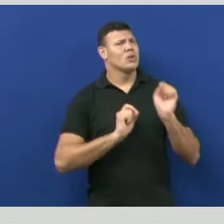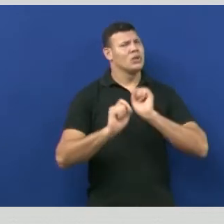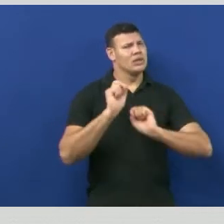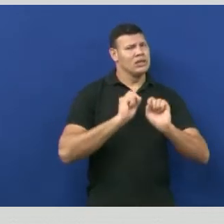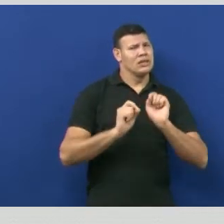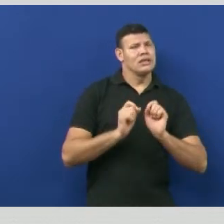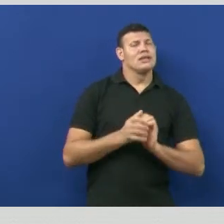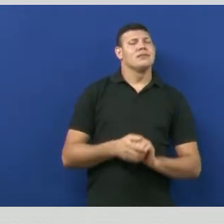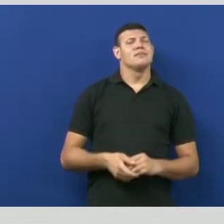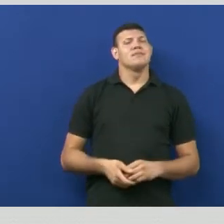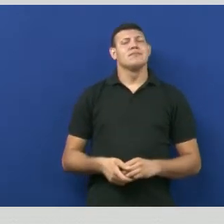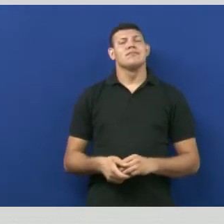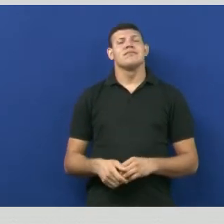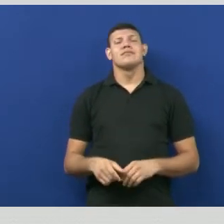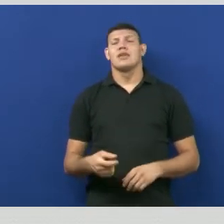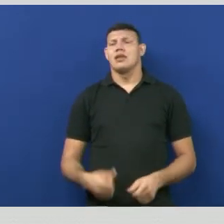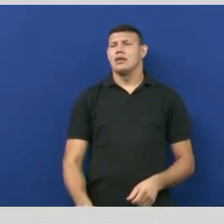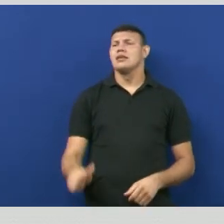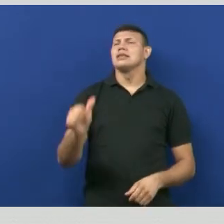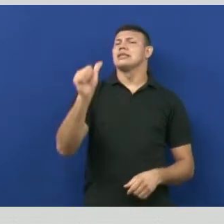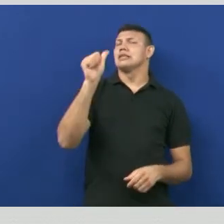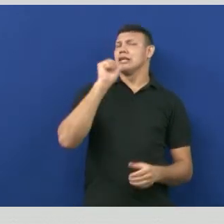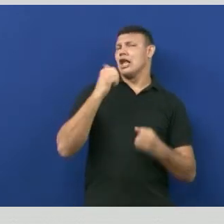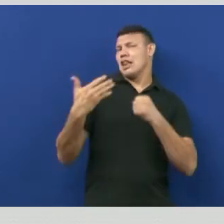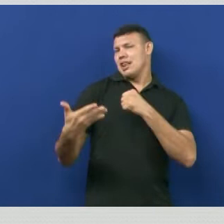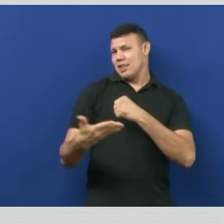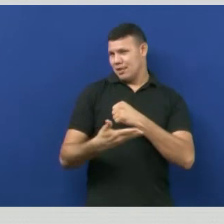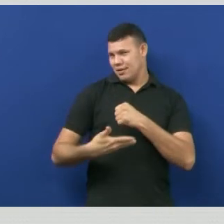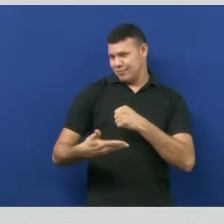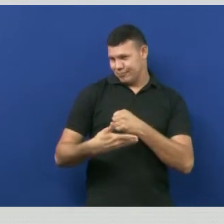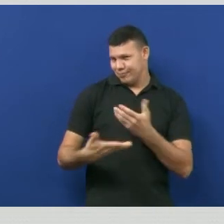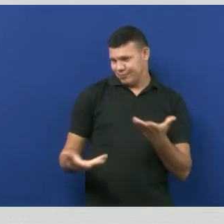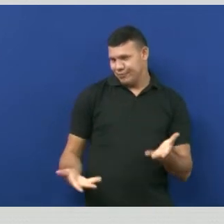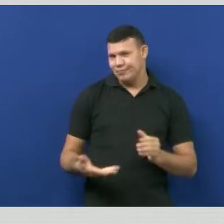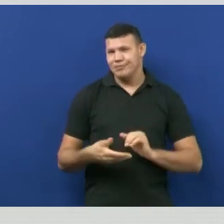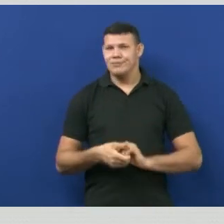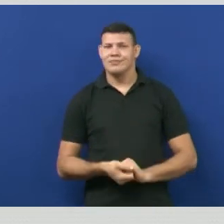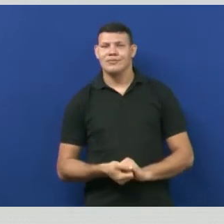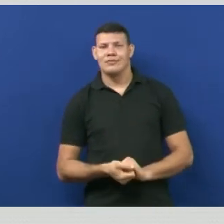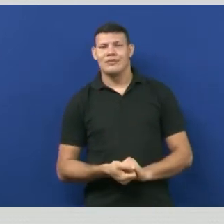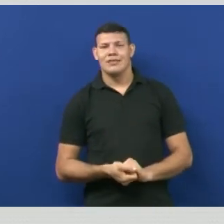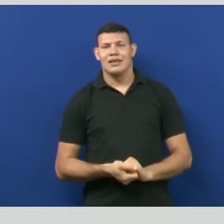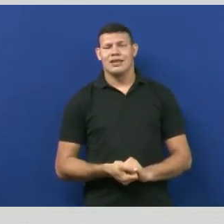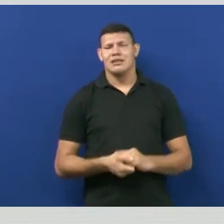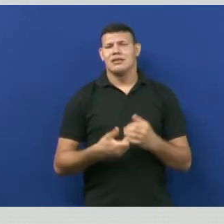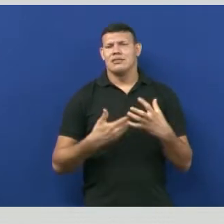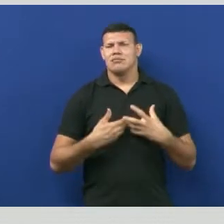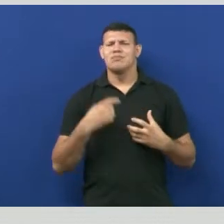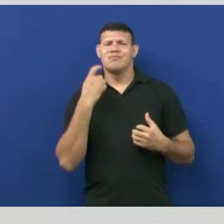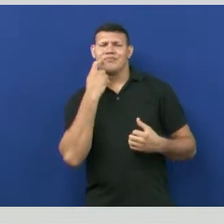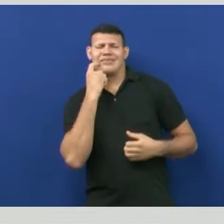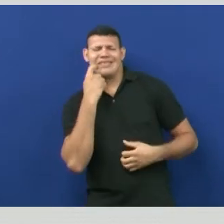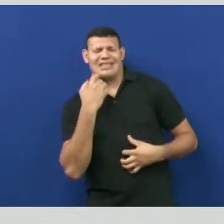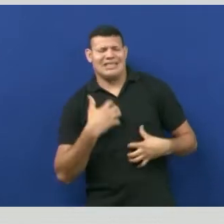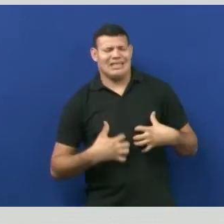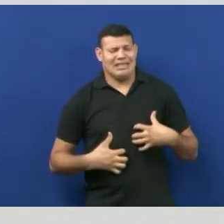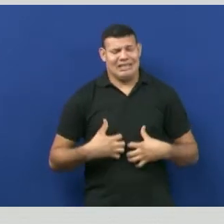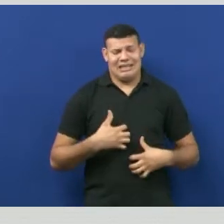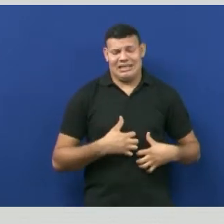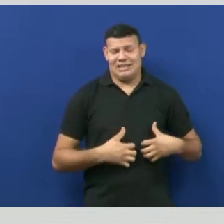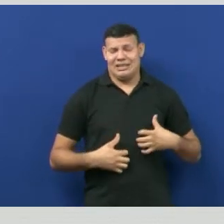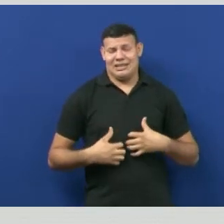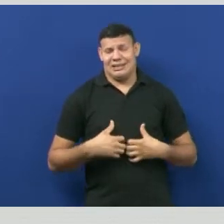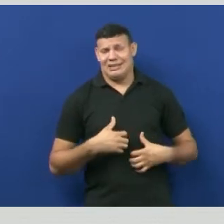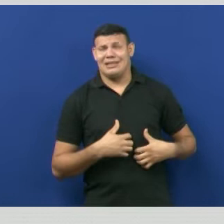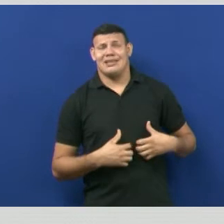organismo. E aí nós tomamos alguma base, normalmente, para que essa acidez diminua. Então, todas